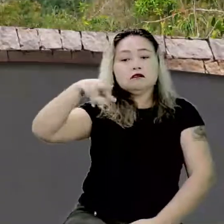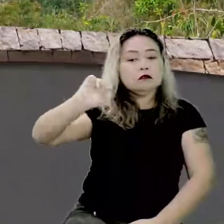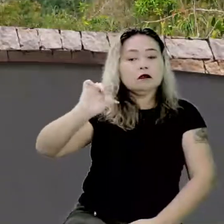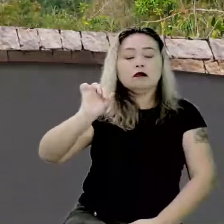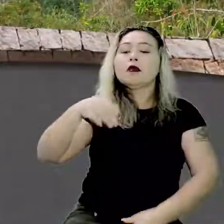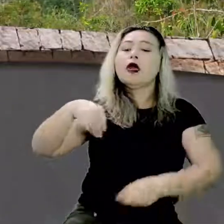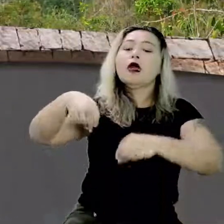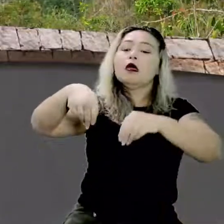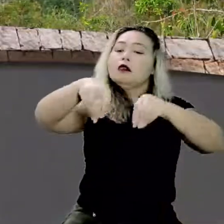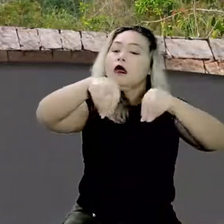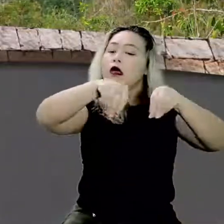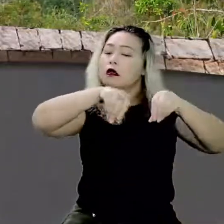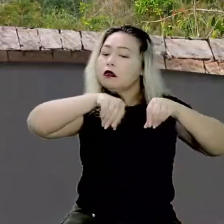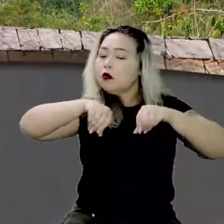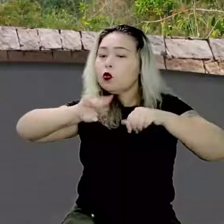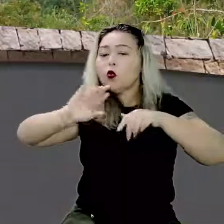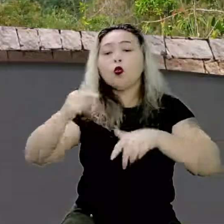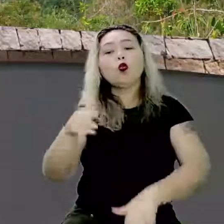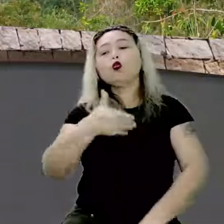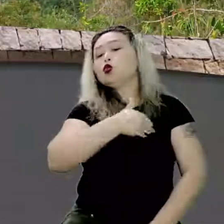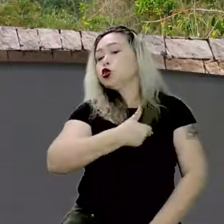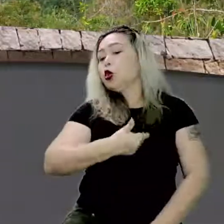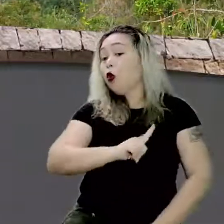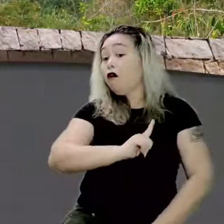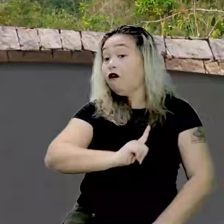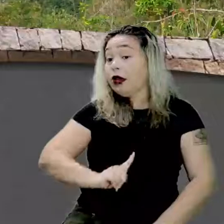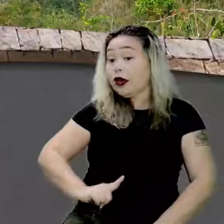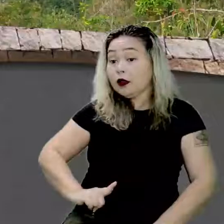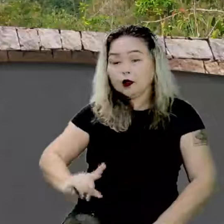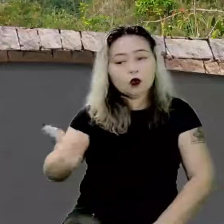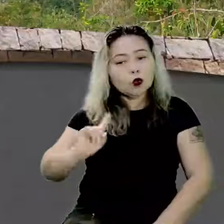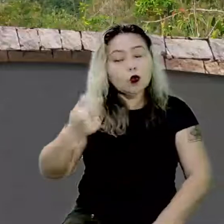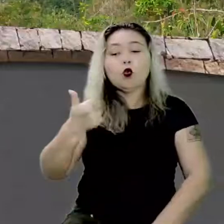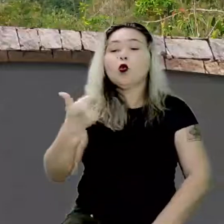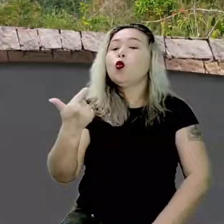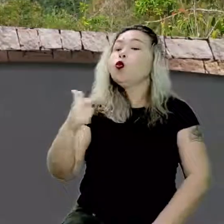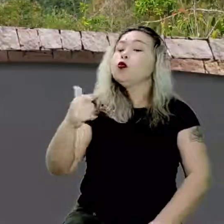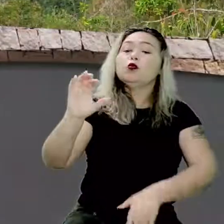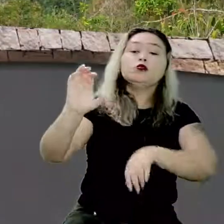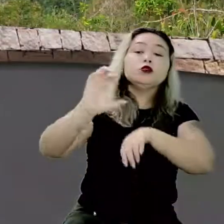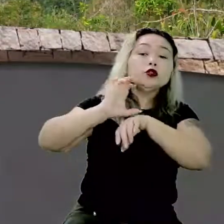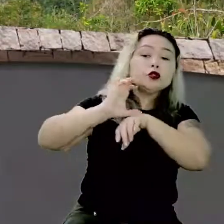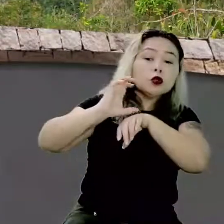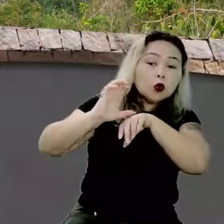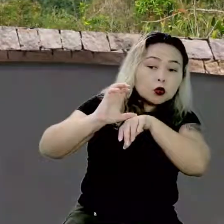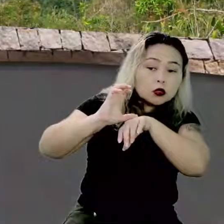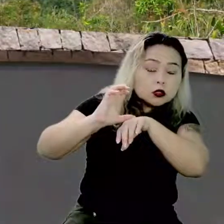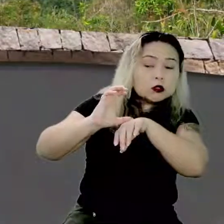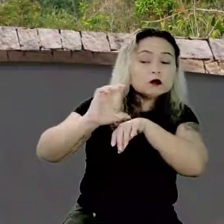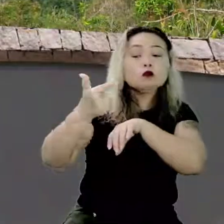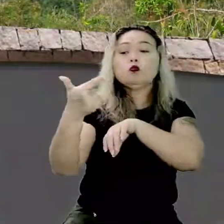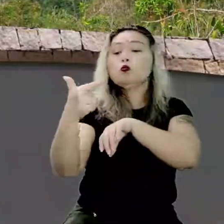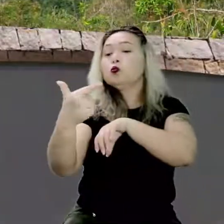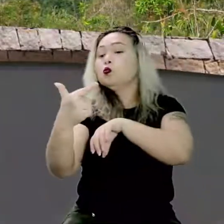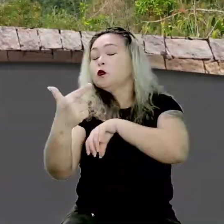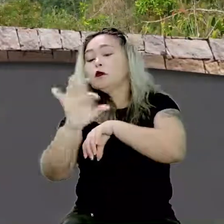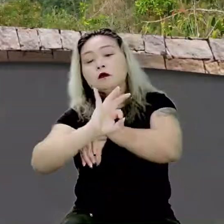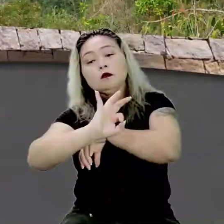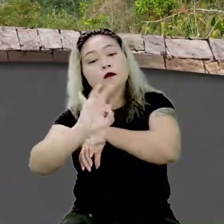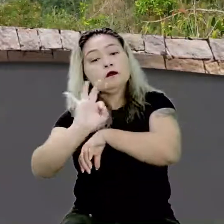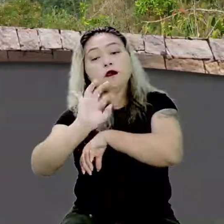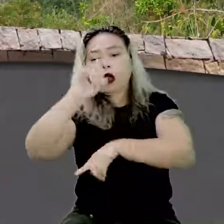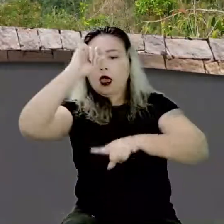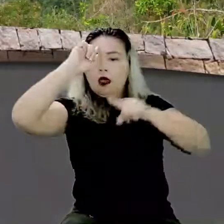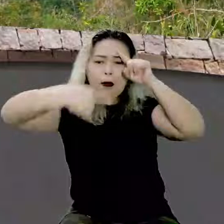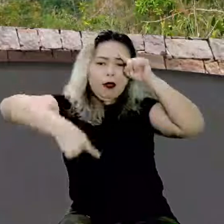território, ele não tinha um governador eleito, como a gente tem hoje, ele não tinha Constituição, ok? Então, quem